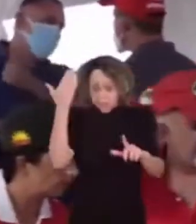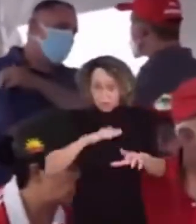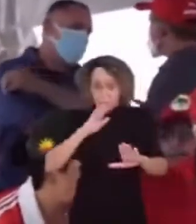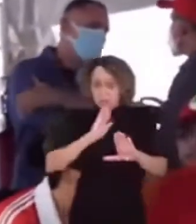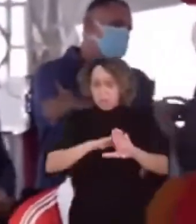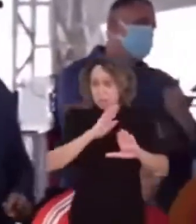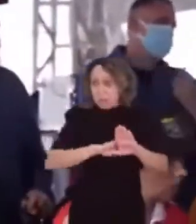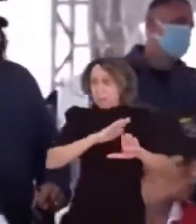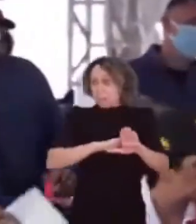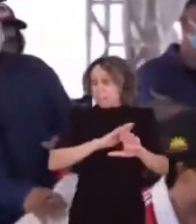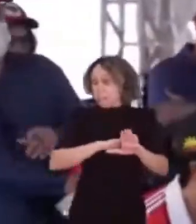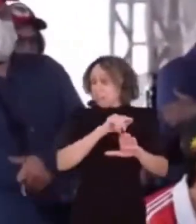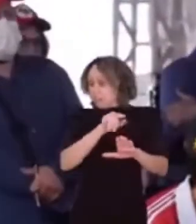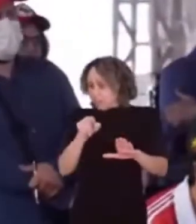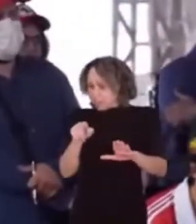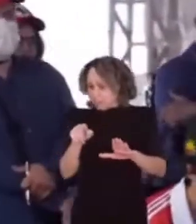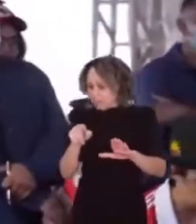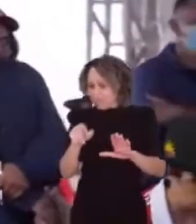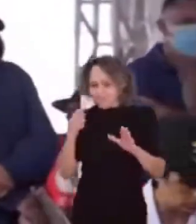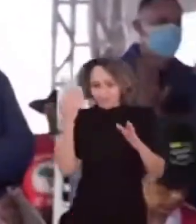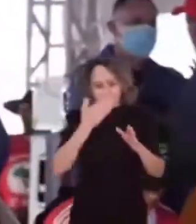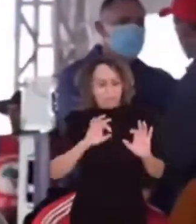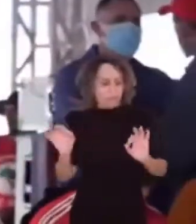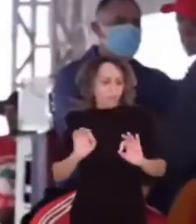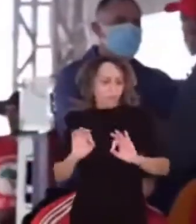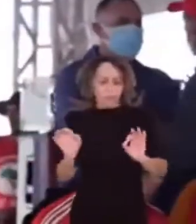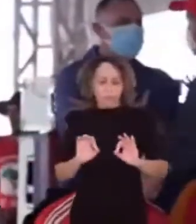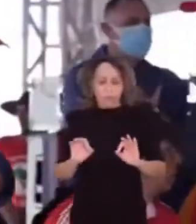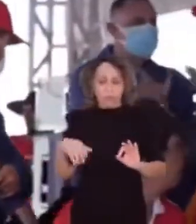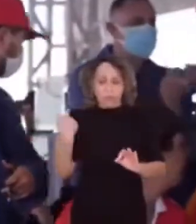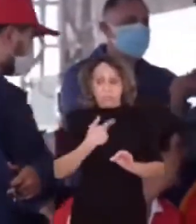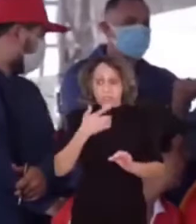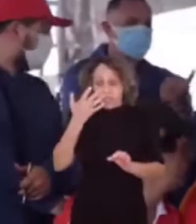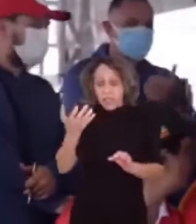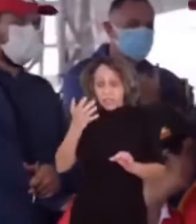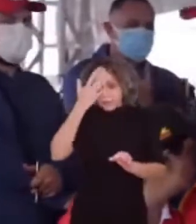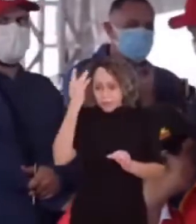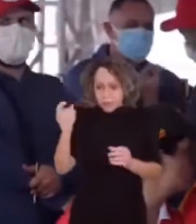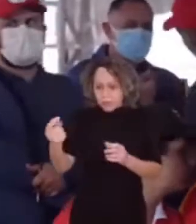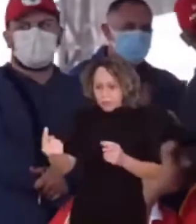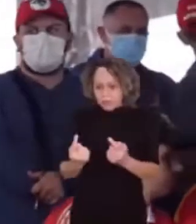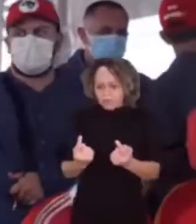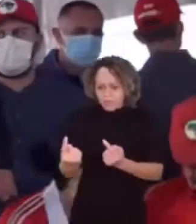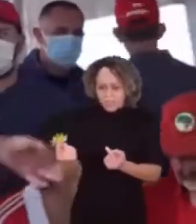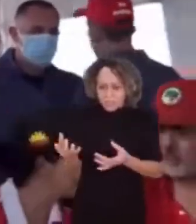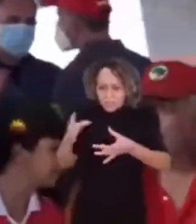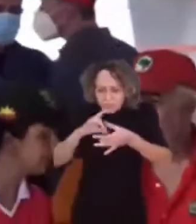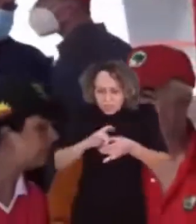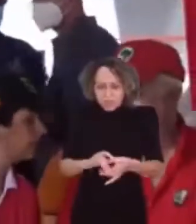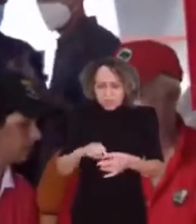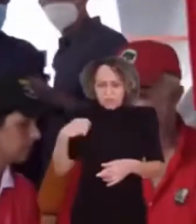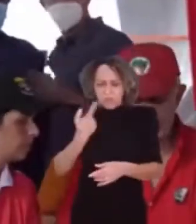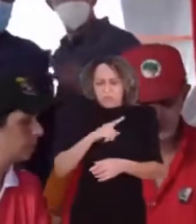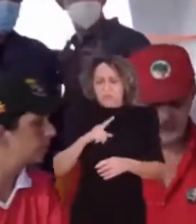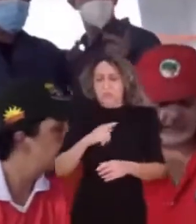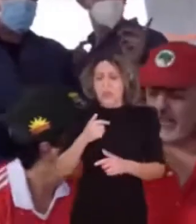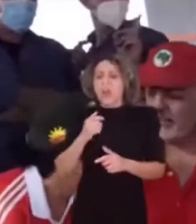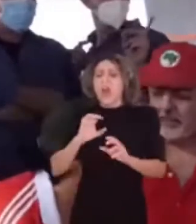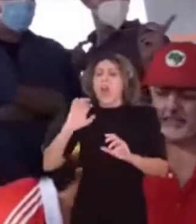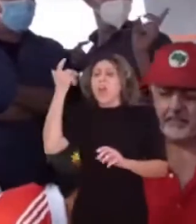resolver os problemas do povo. Bem, dito isso, Lula, eu perguntei para